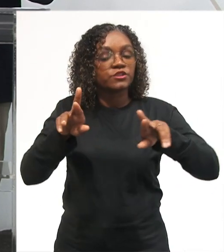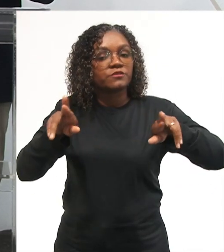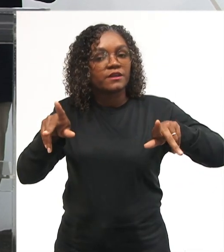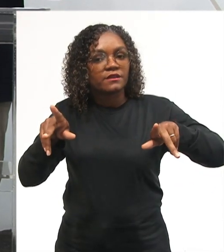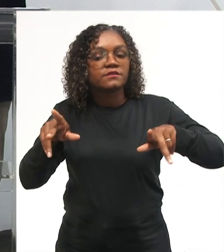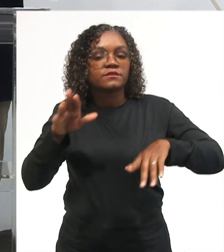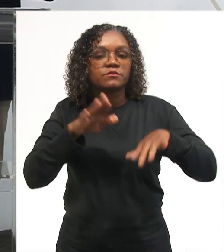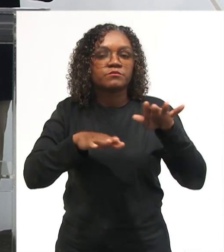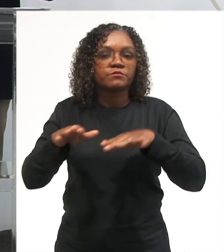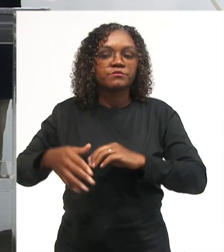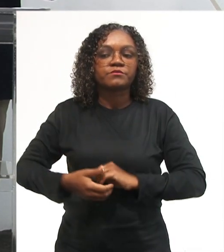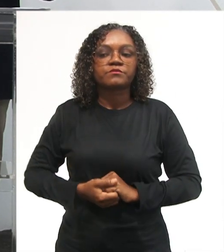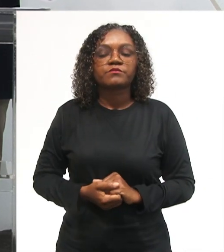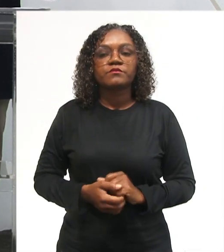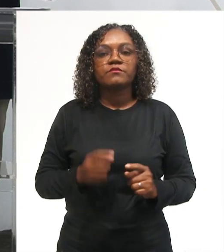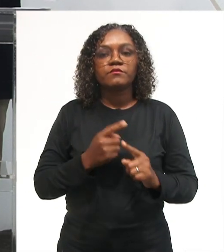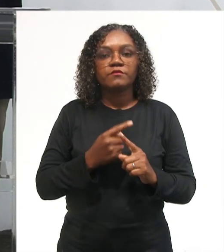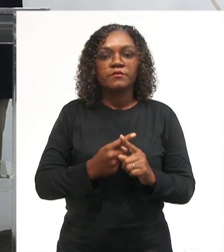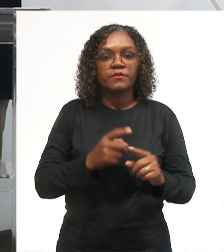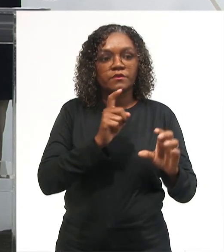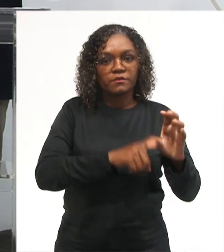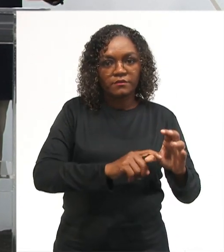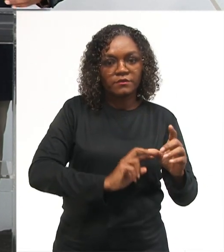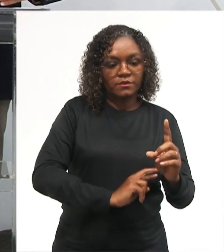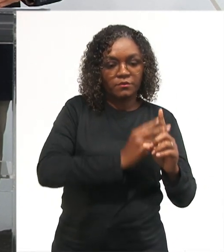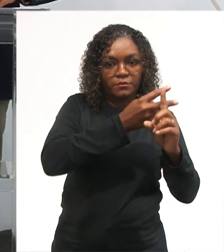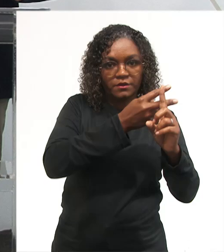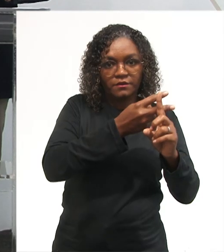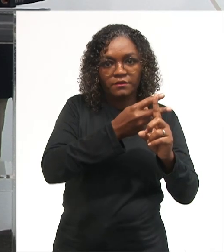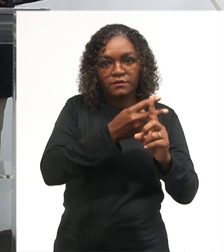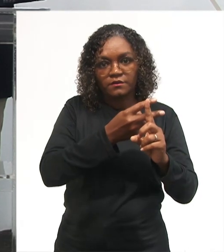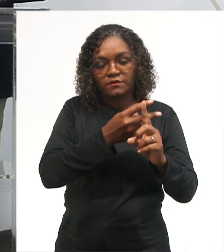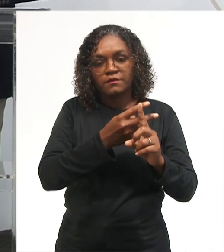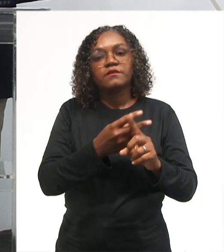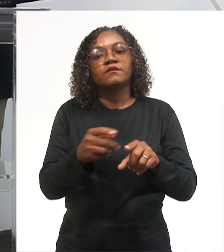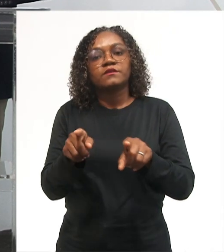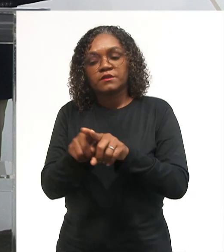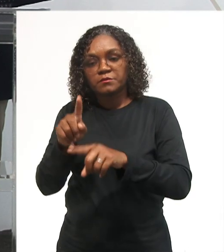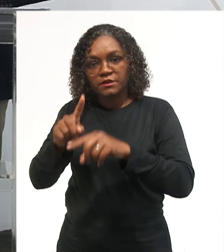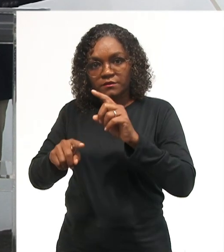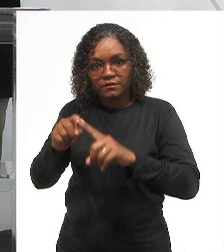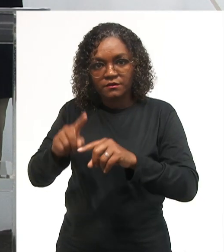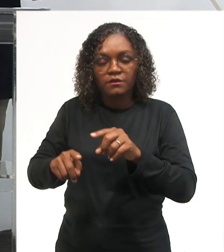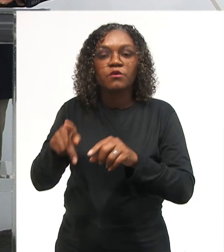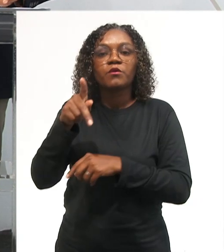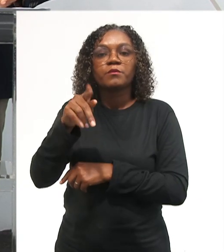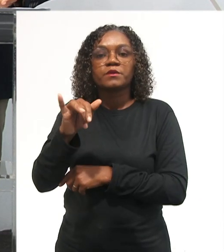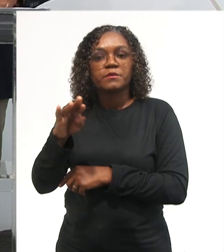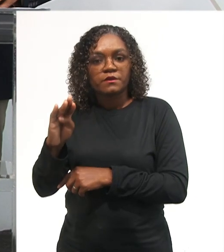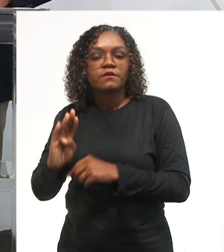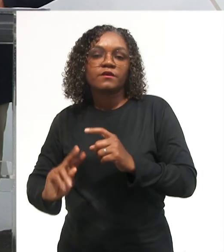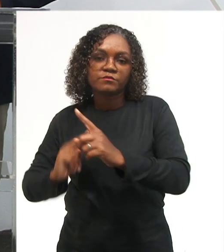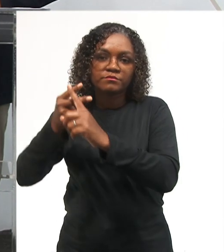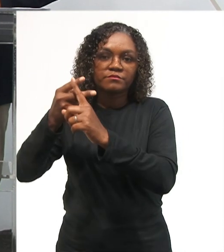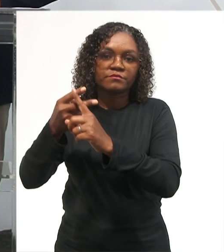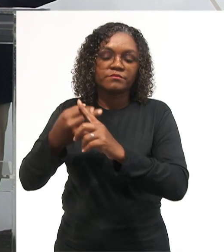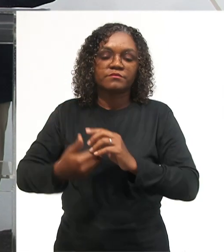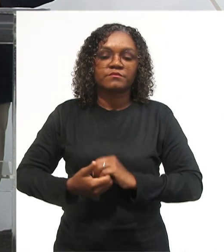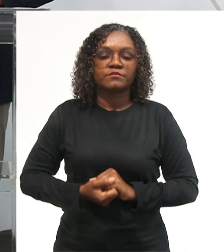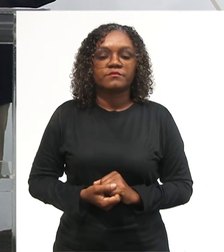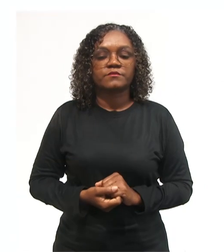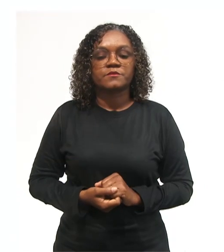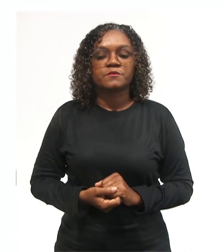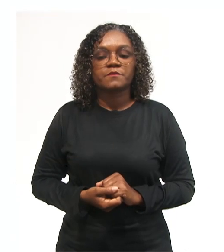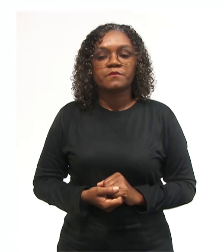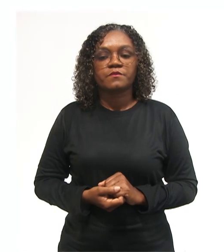certa diferença. Tá? Então, as despesas vão aumentar na medida em que o produto interno bruto também cresce. Tá?